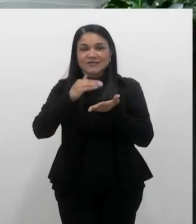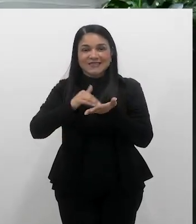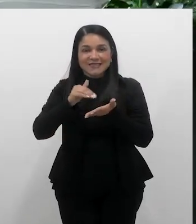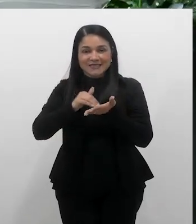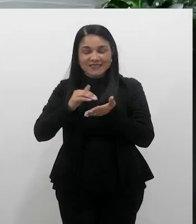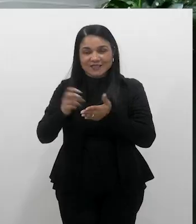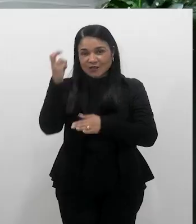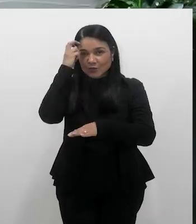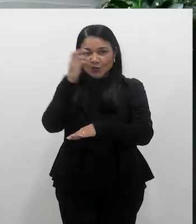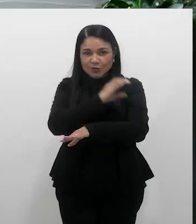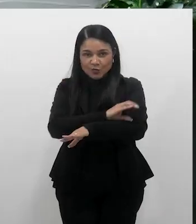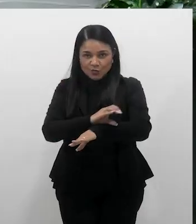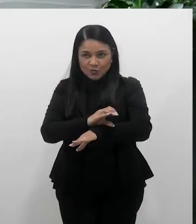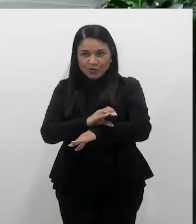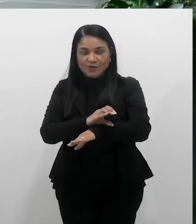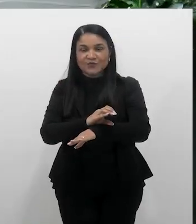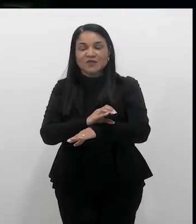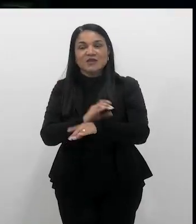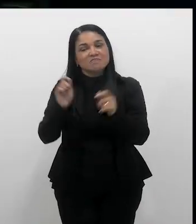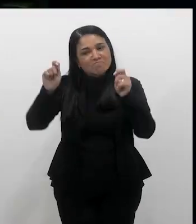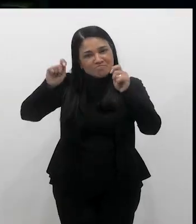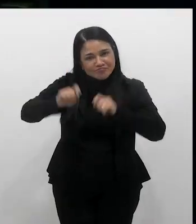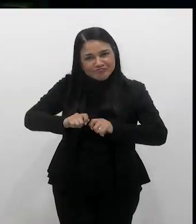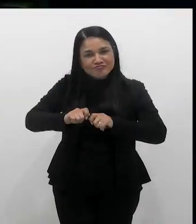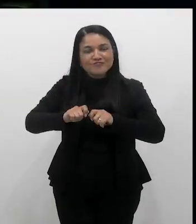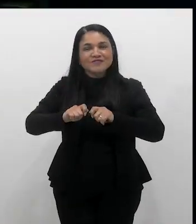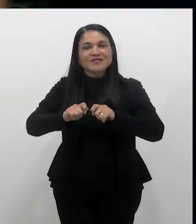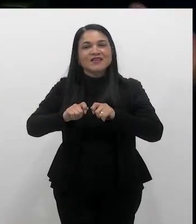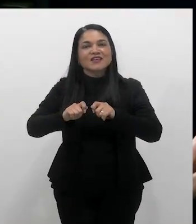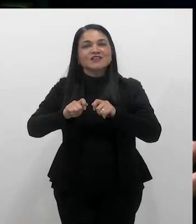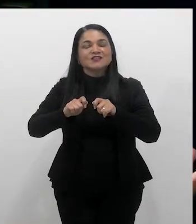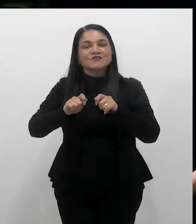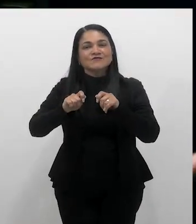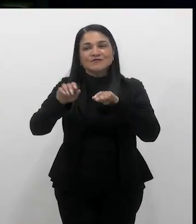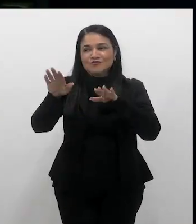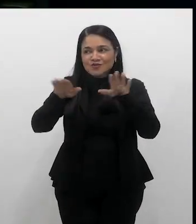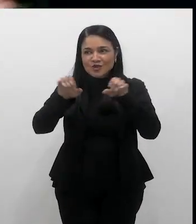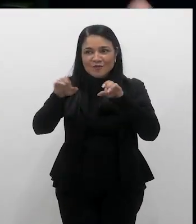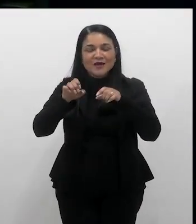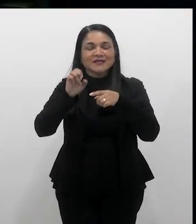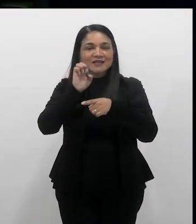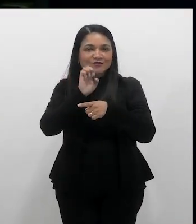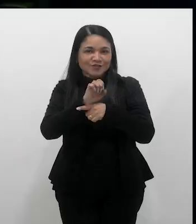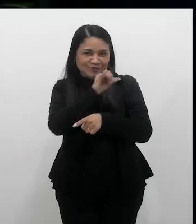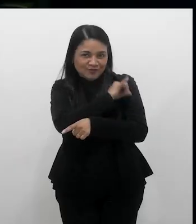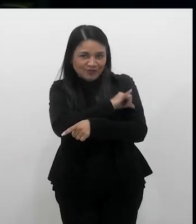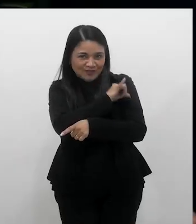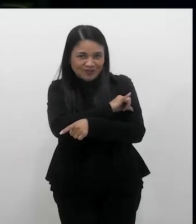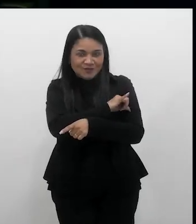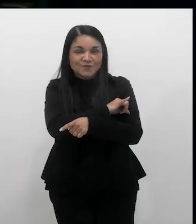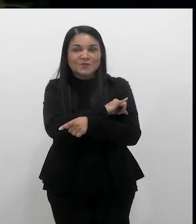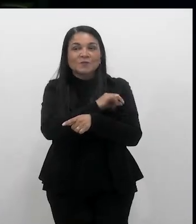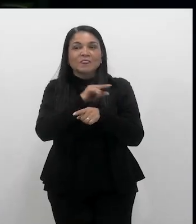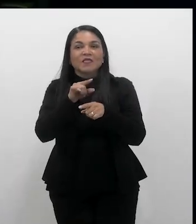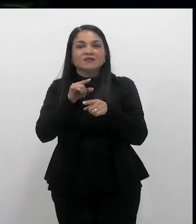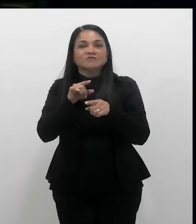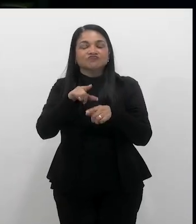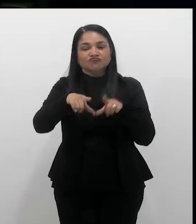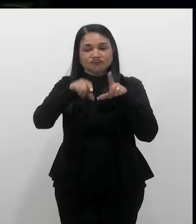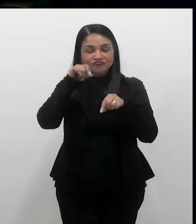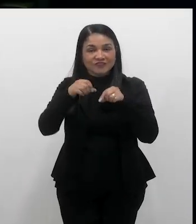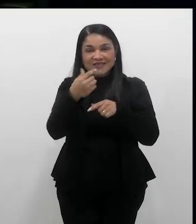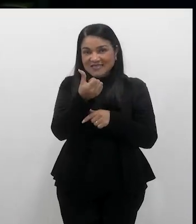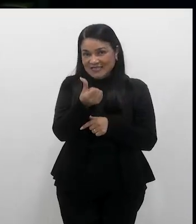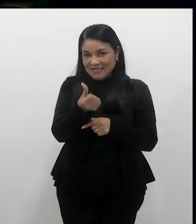da Secretaria do Estado de Cultura, e que nos possibilitou justamente fazer essa chamada no estado do Rio de Janeiro para